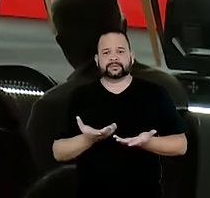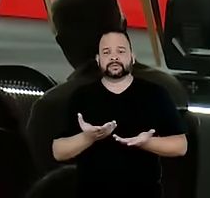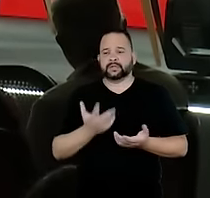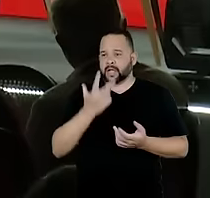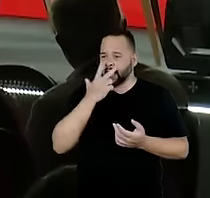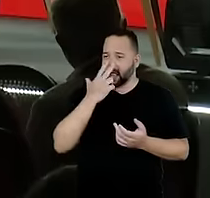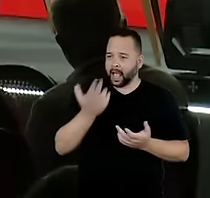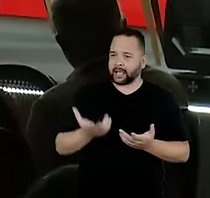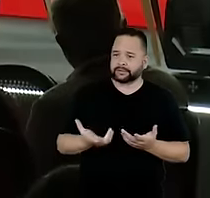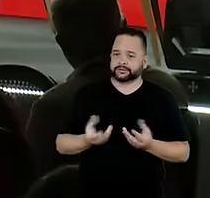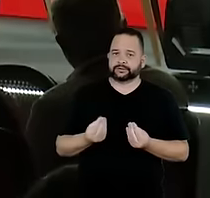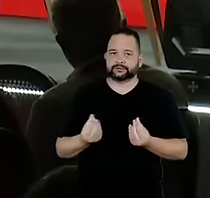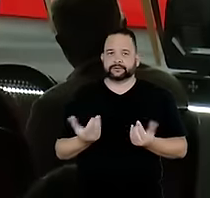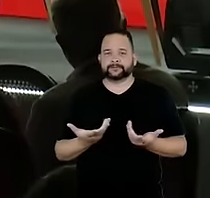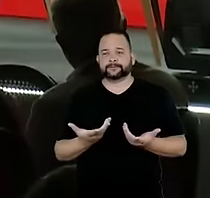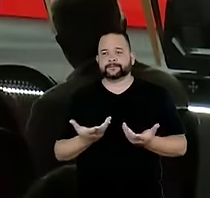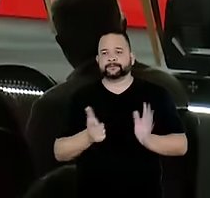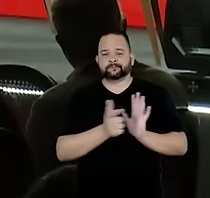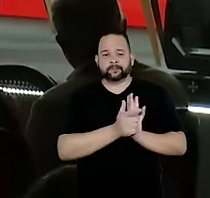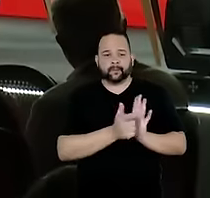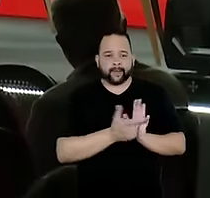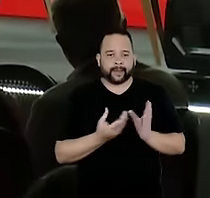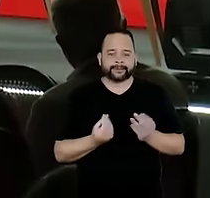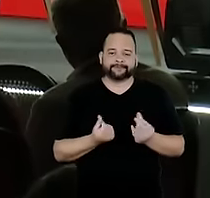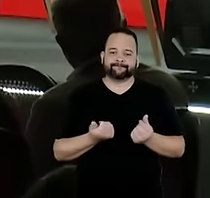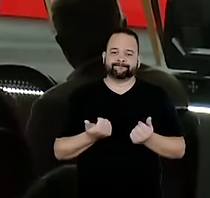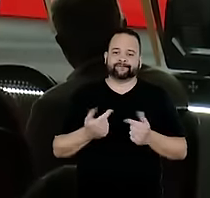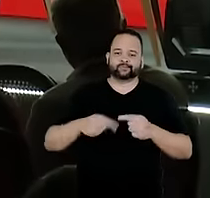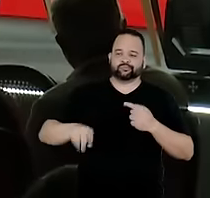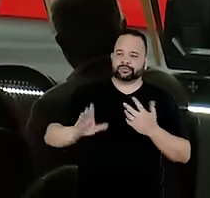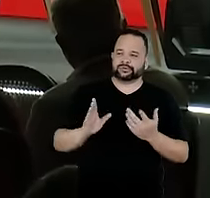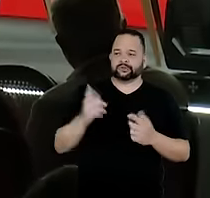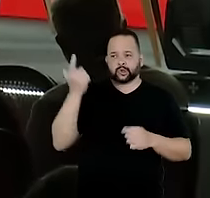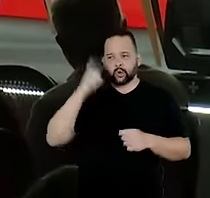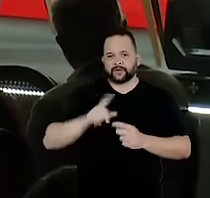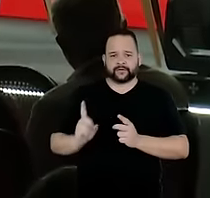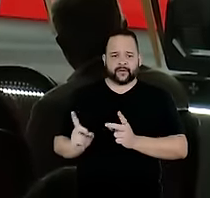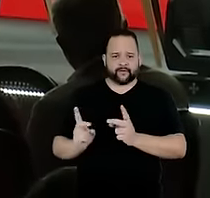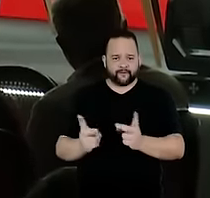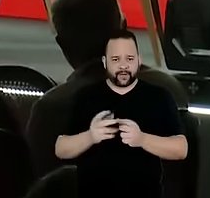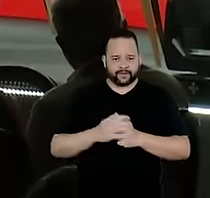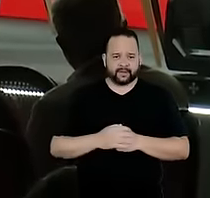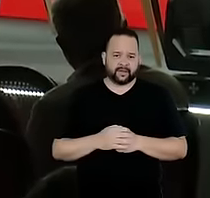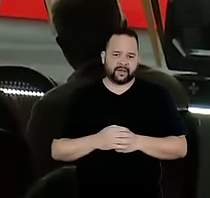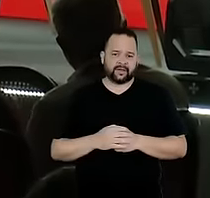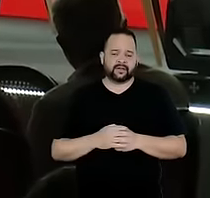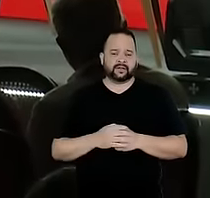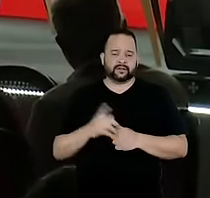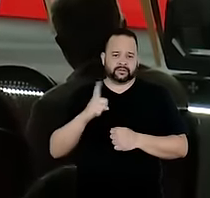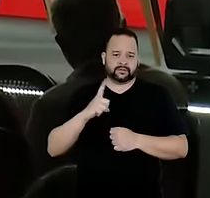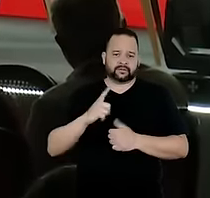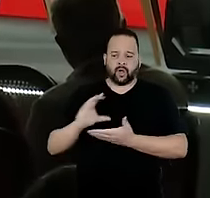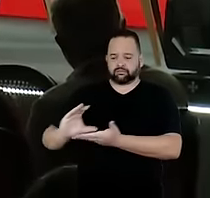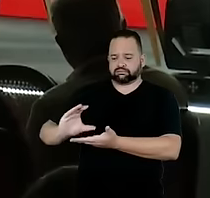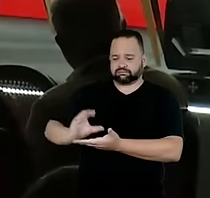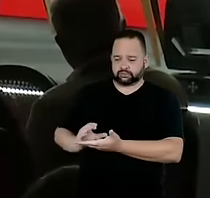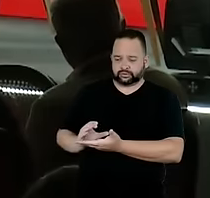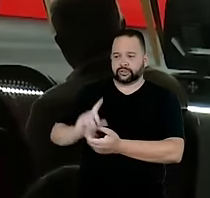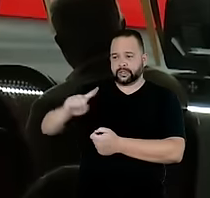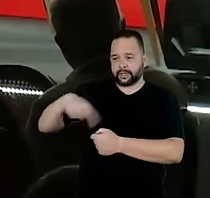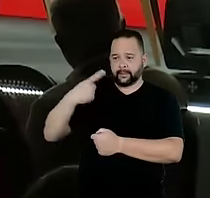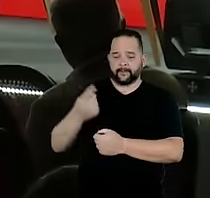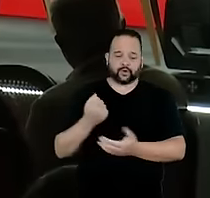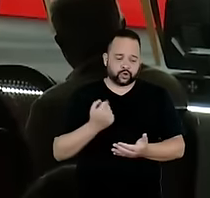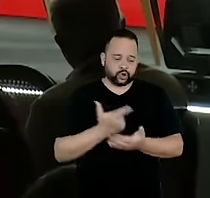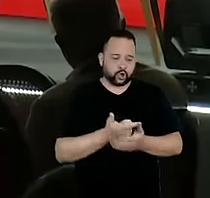compensa dos papéis das emissões você consegue vender secundário ficar enfim mais líquido mais encaixe e recomprar isso no melhor momento a gente fez isso muito na